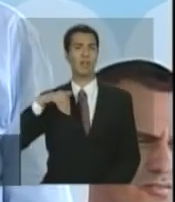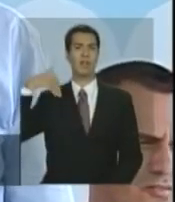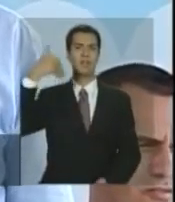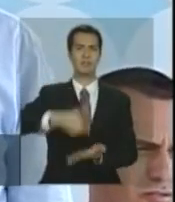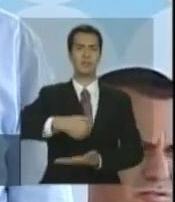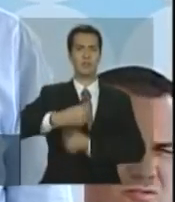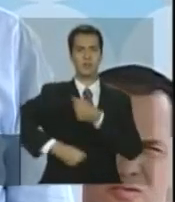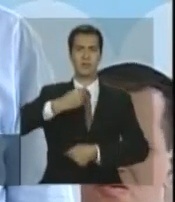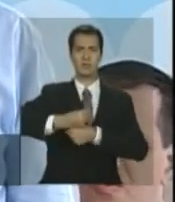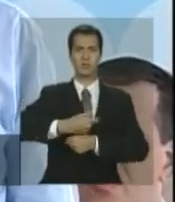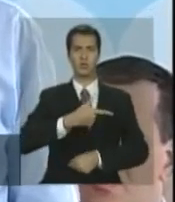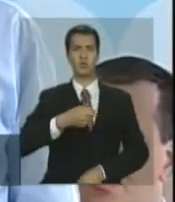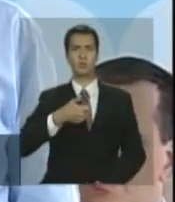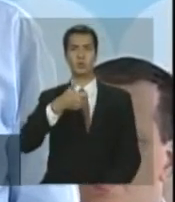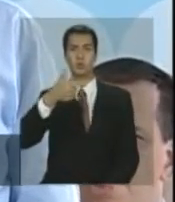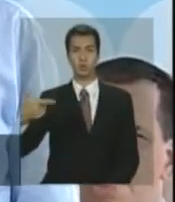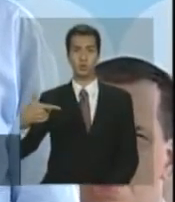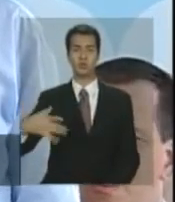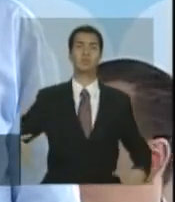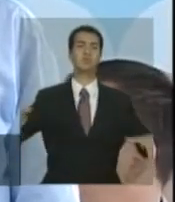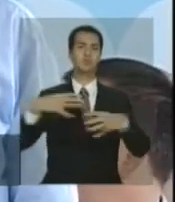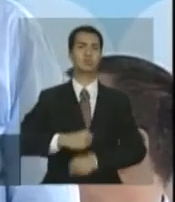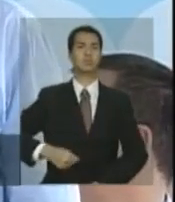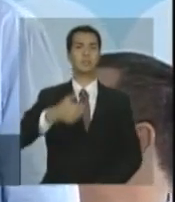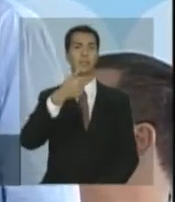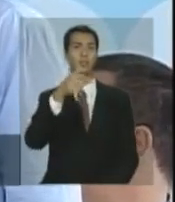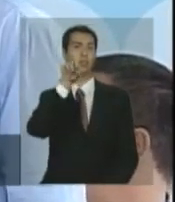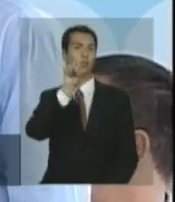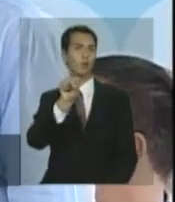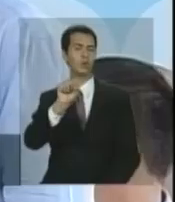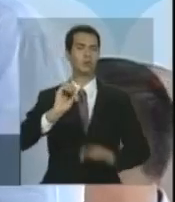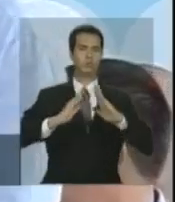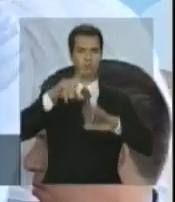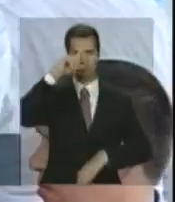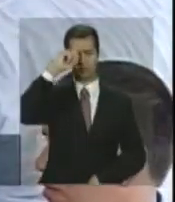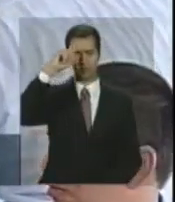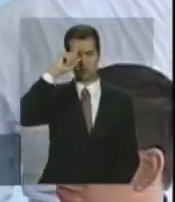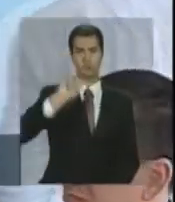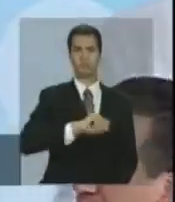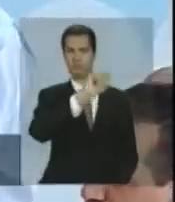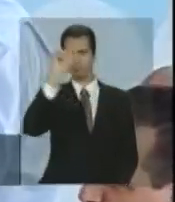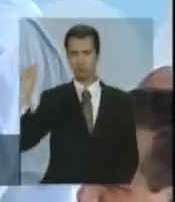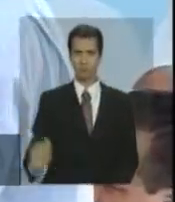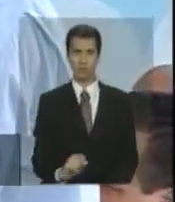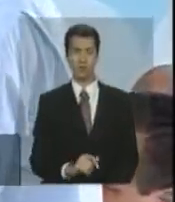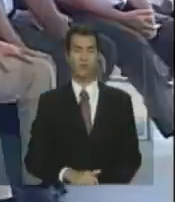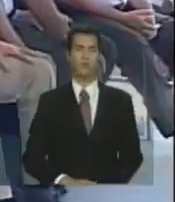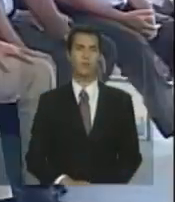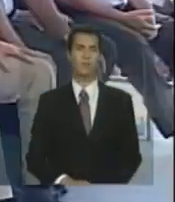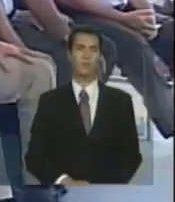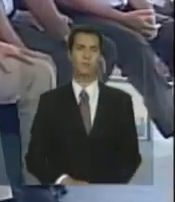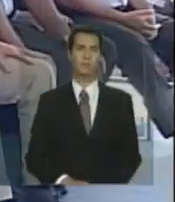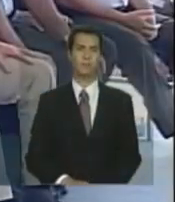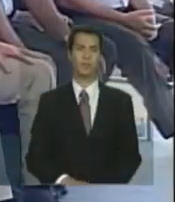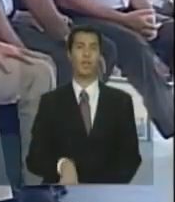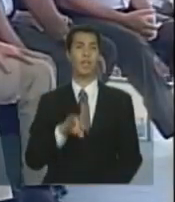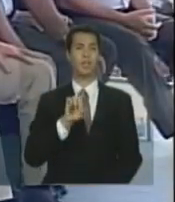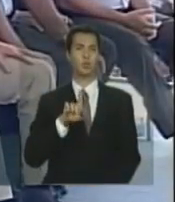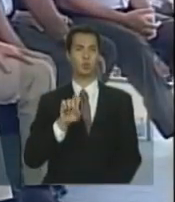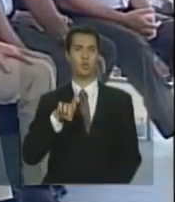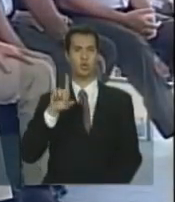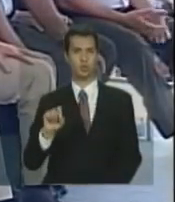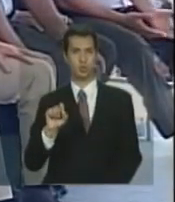até o final de 2012. O Eduardo assumiu pela primeira vez, presidenta, os